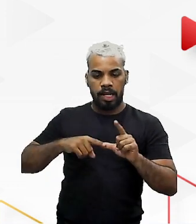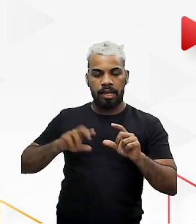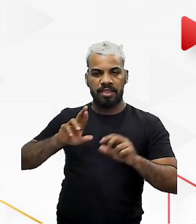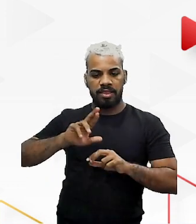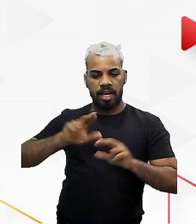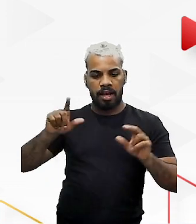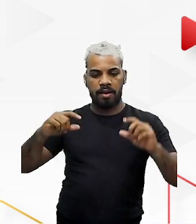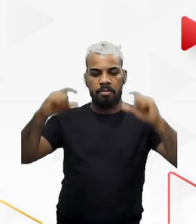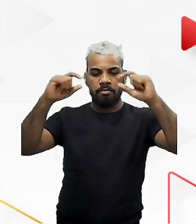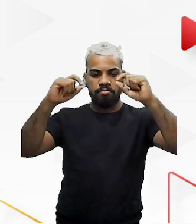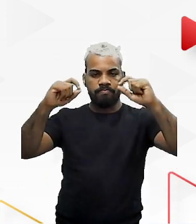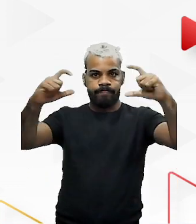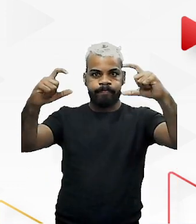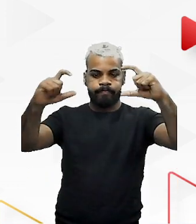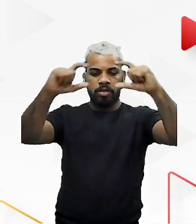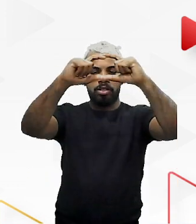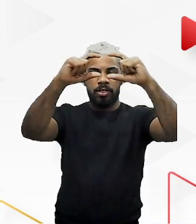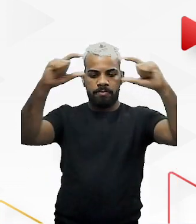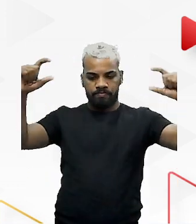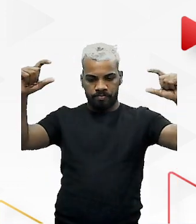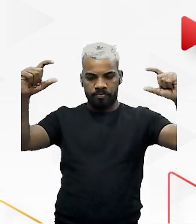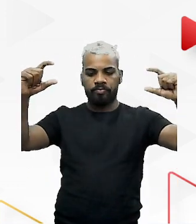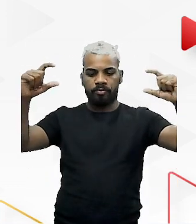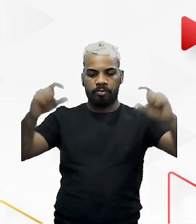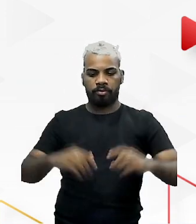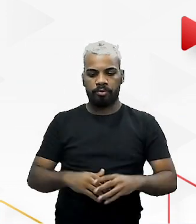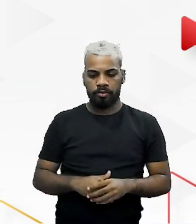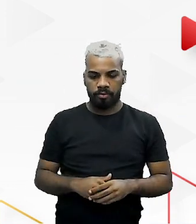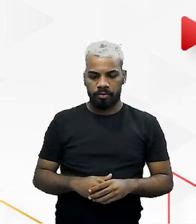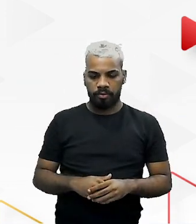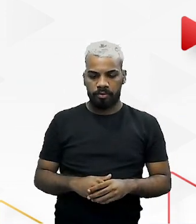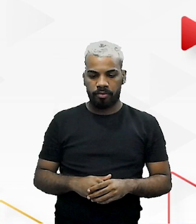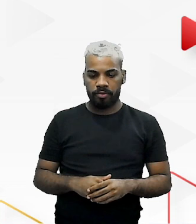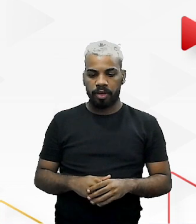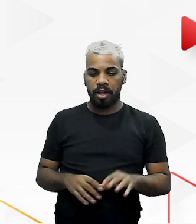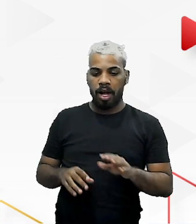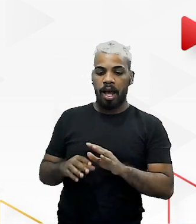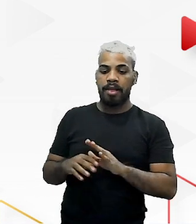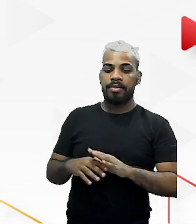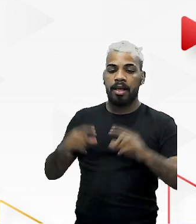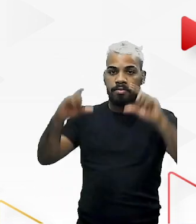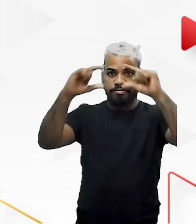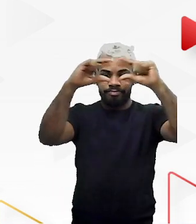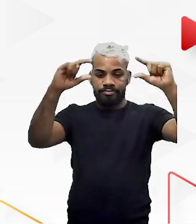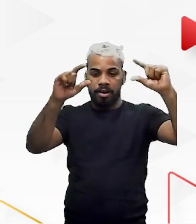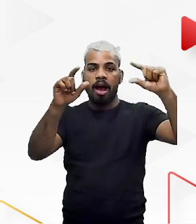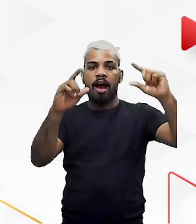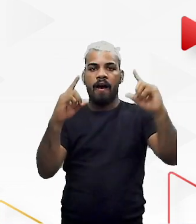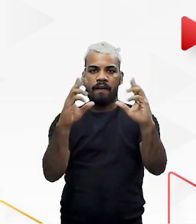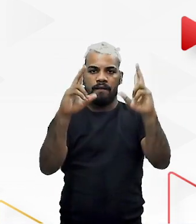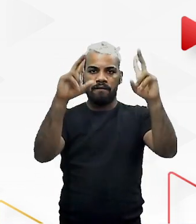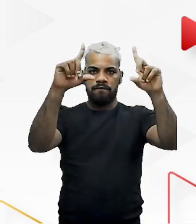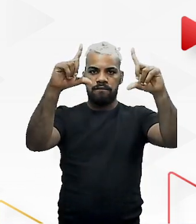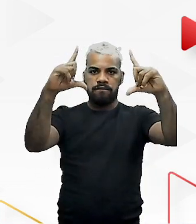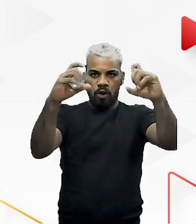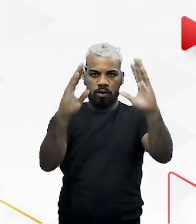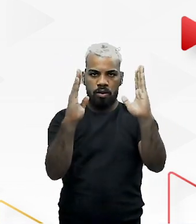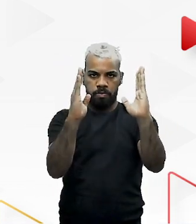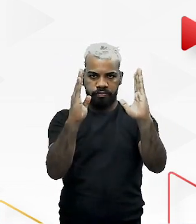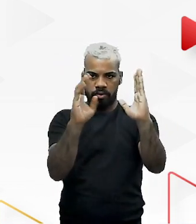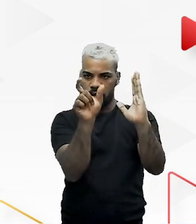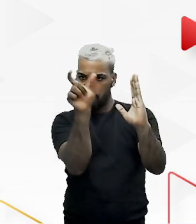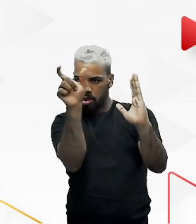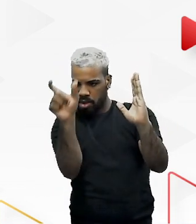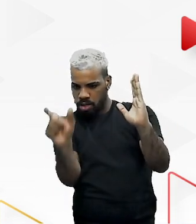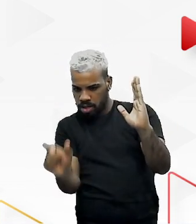a manchete, e o corpo do texto está em letra menor, justamente para, talvez,